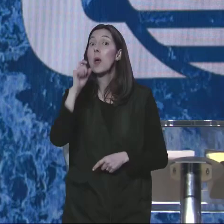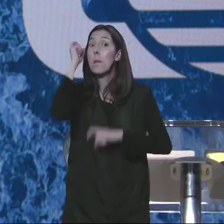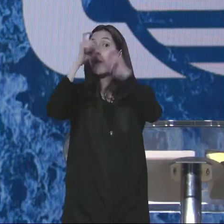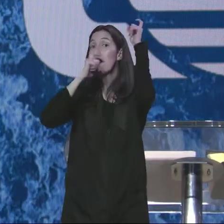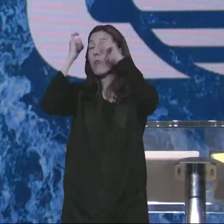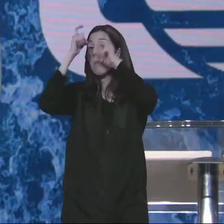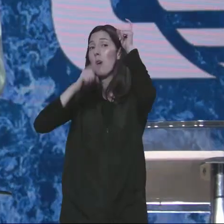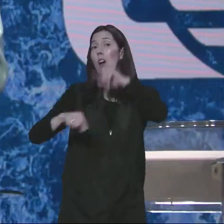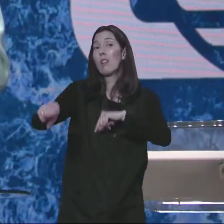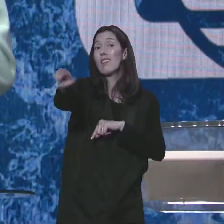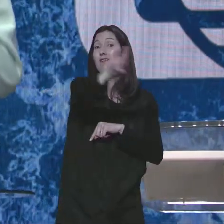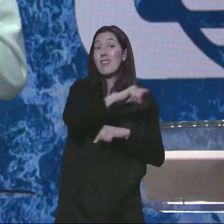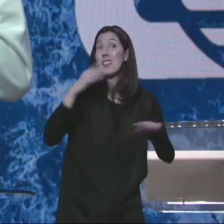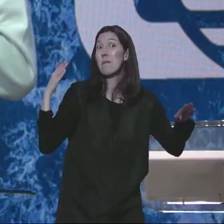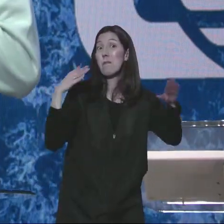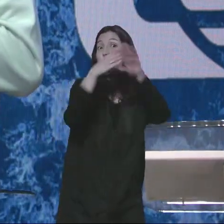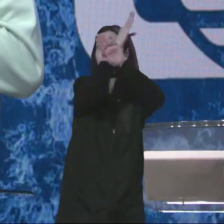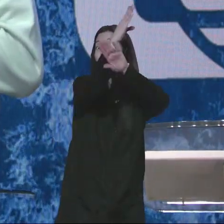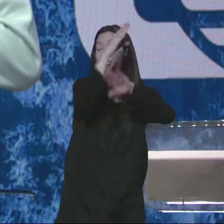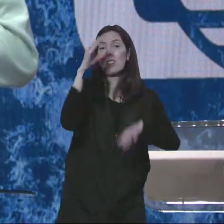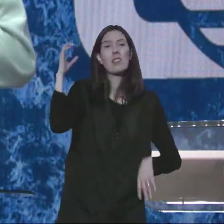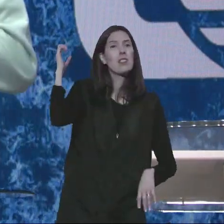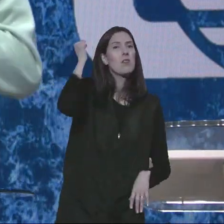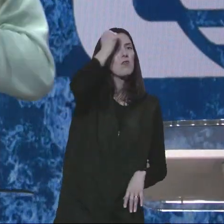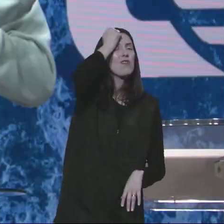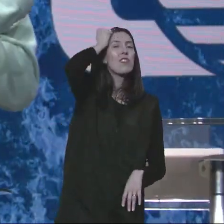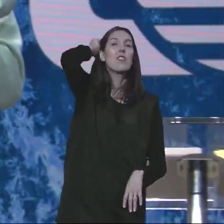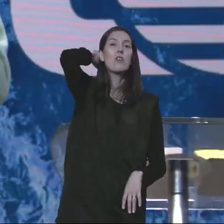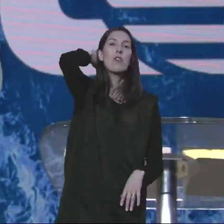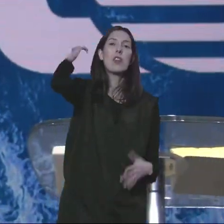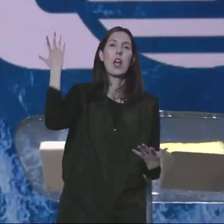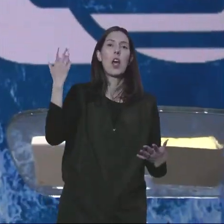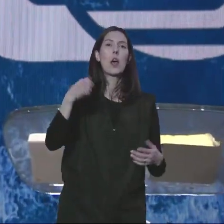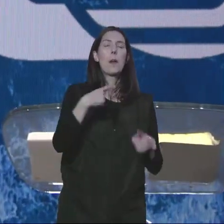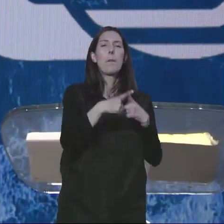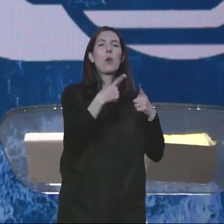preocupado que você passe para o cursinho dele bem.